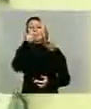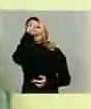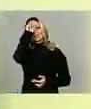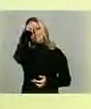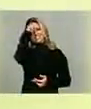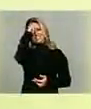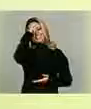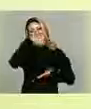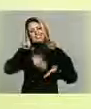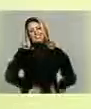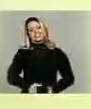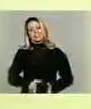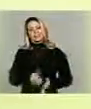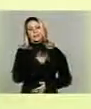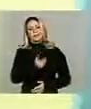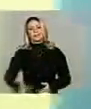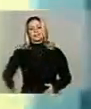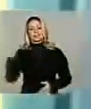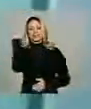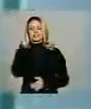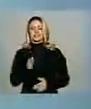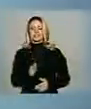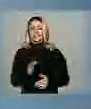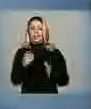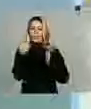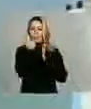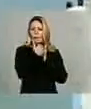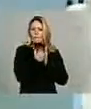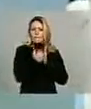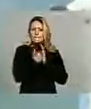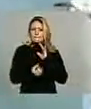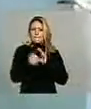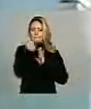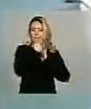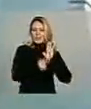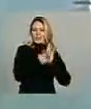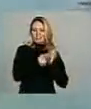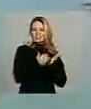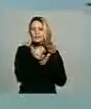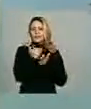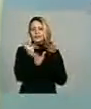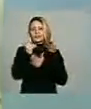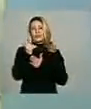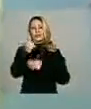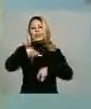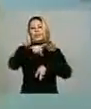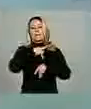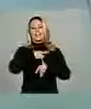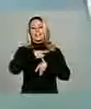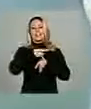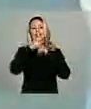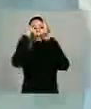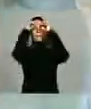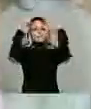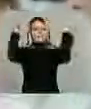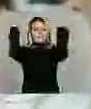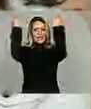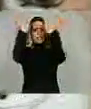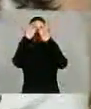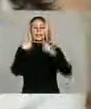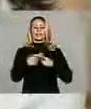maternidades públicas do país. Esse projeto ele começou na Colômbia, na verdade, foi um médico que, devido à falta